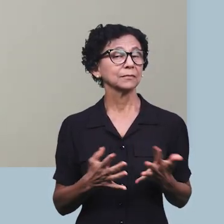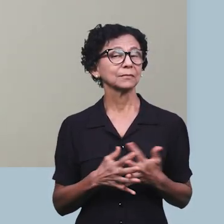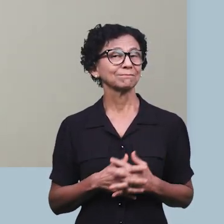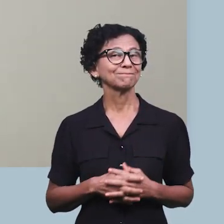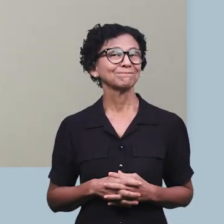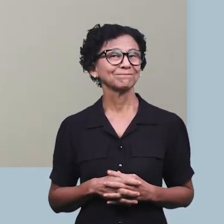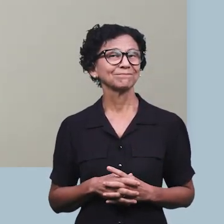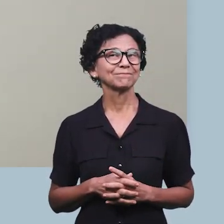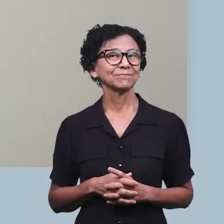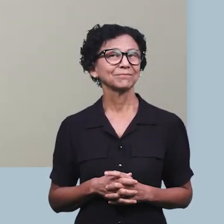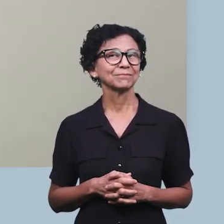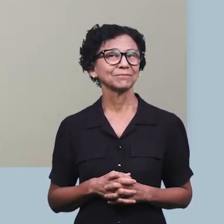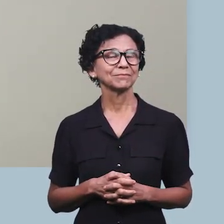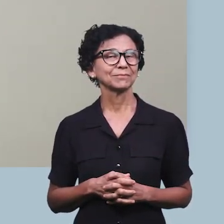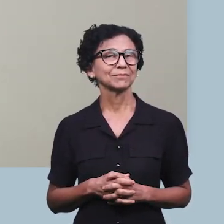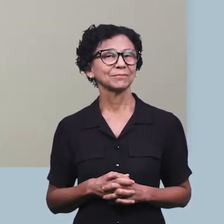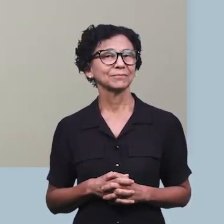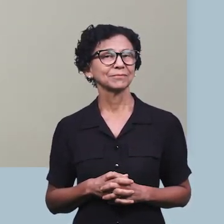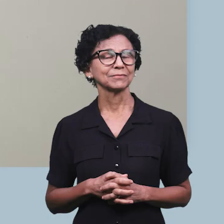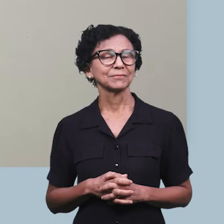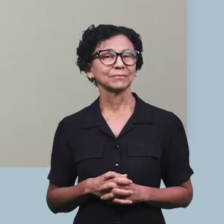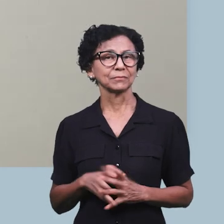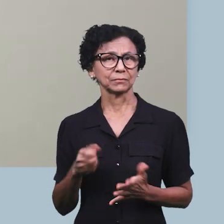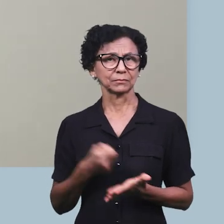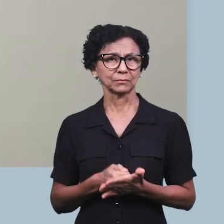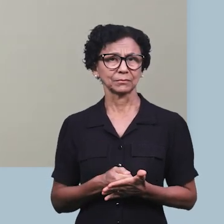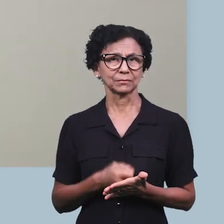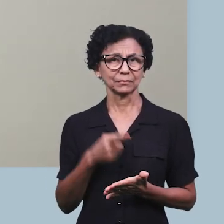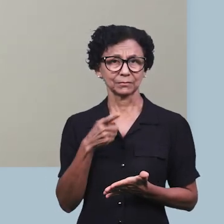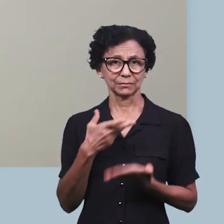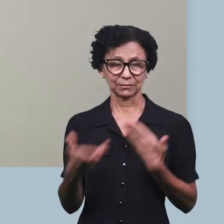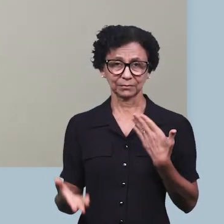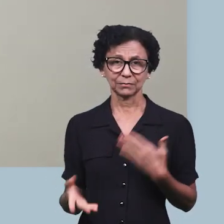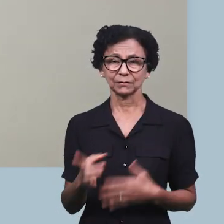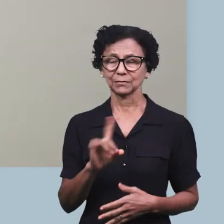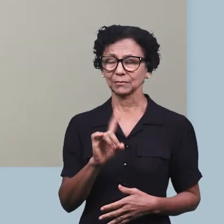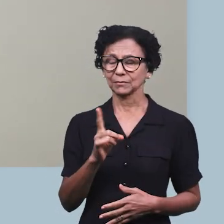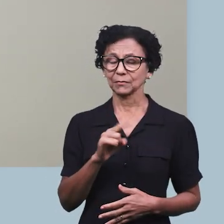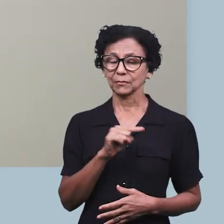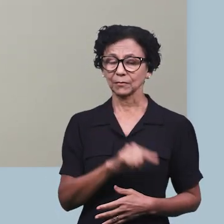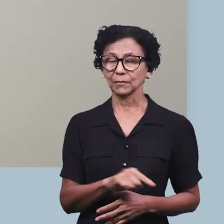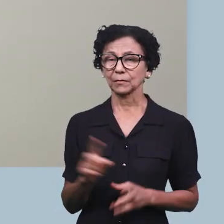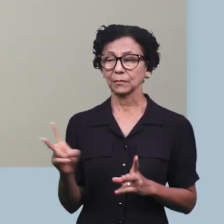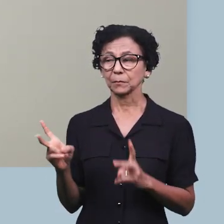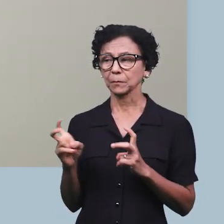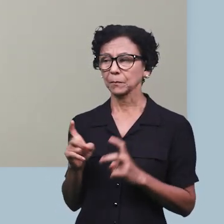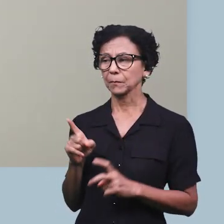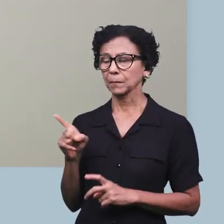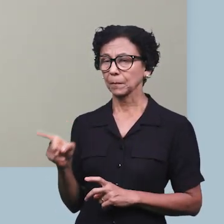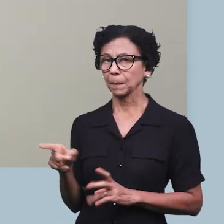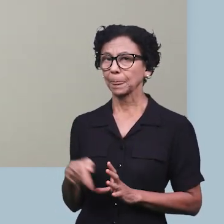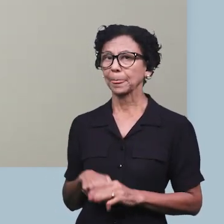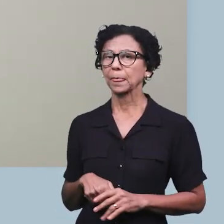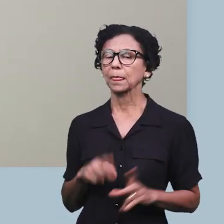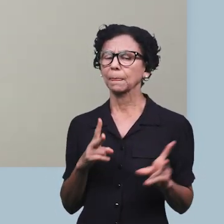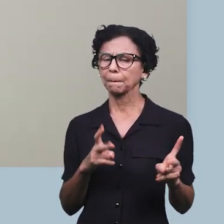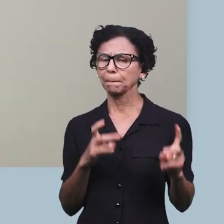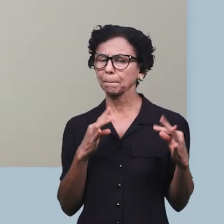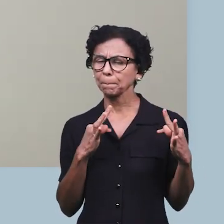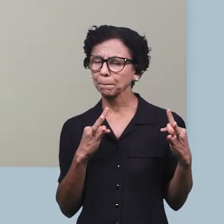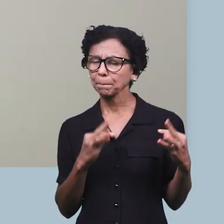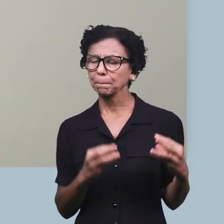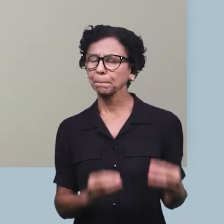pediu. Né? Não significa que você vai perder essa autoridade, não. Muito pelo contrário. Ela vai começar a perceber que você